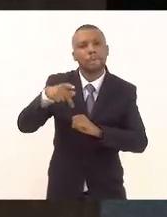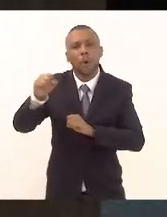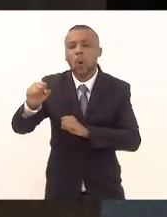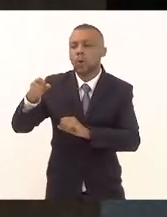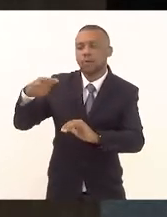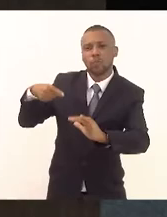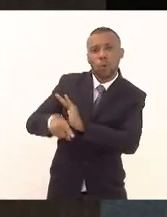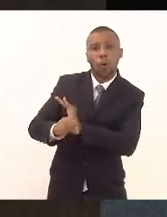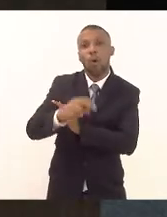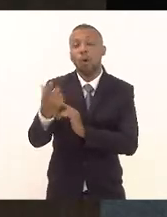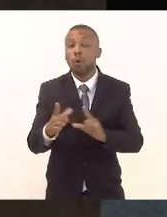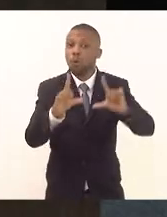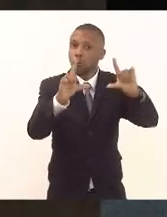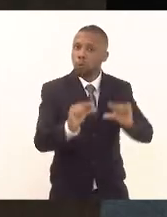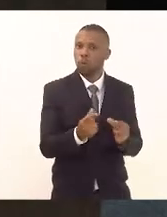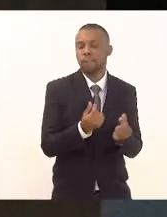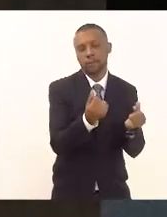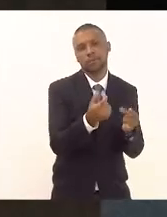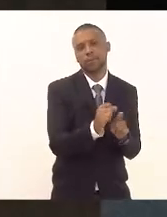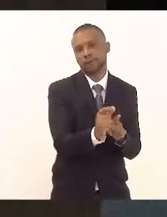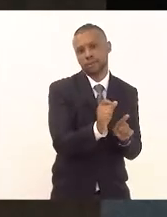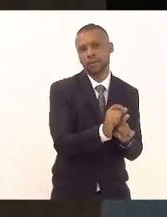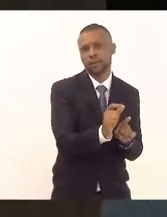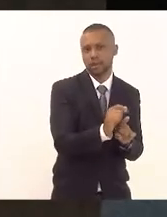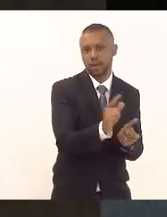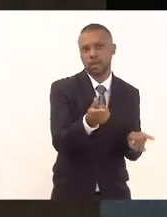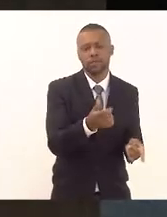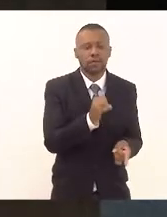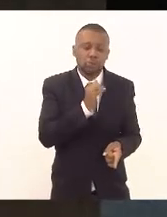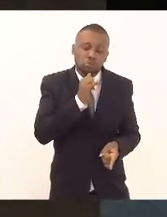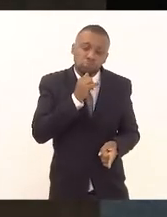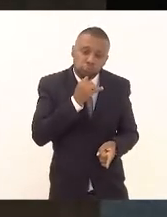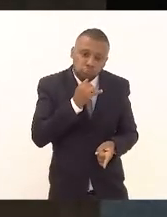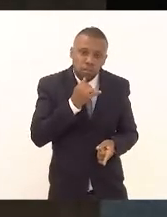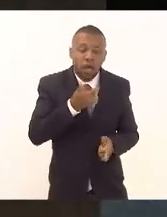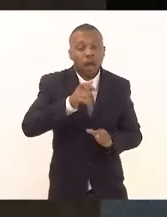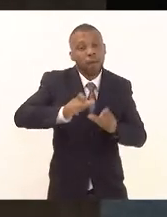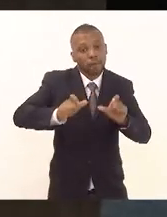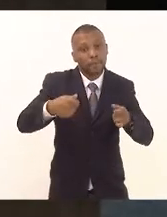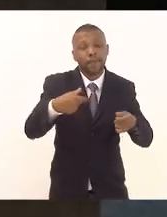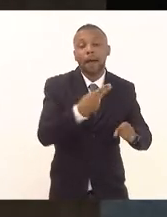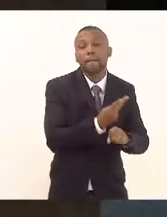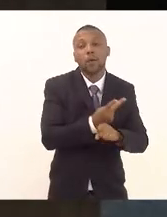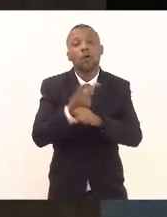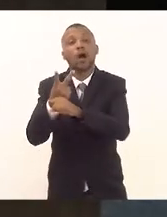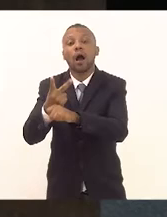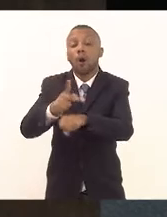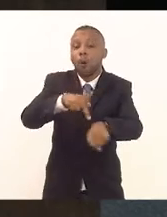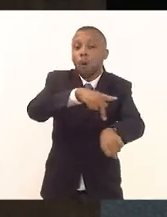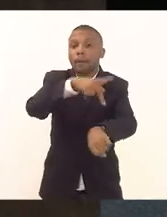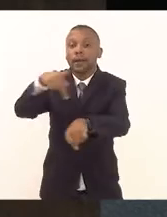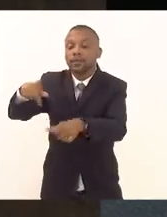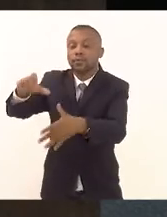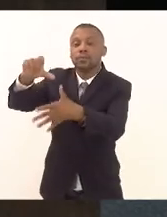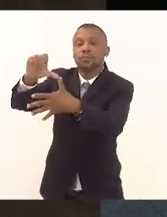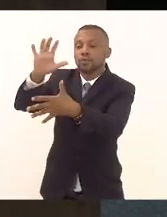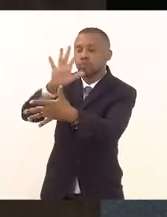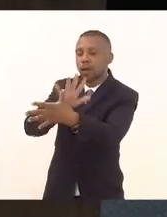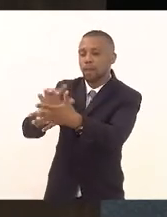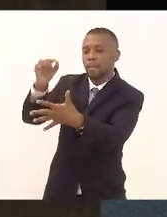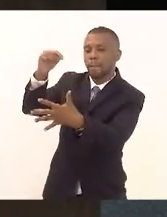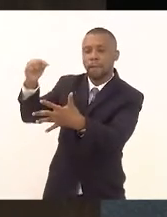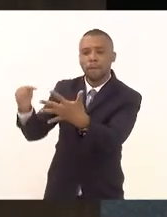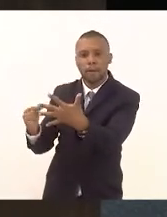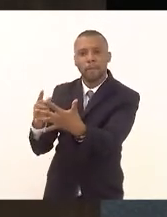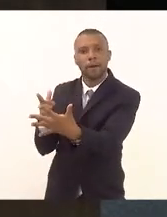os preços, lamentavelmente, as pessoas vão ter que procurar os países vizinhos do Mercosul para fazer o seu